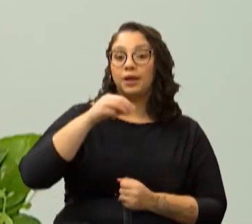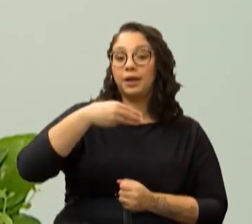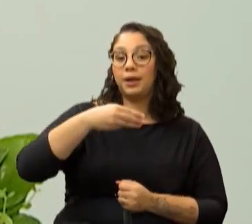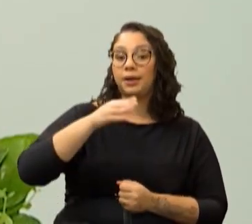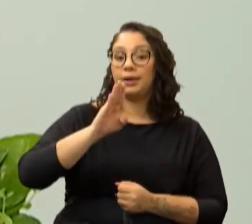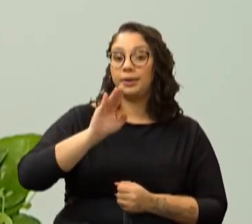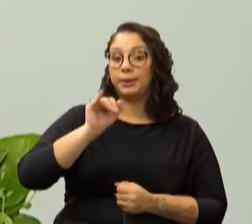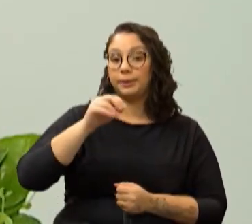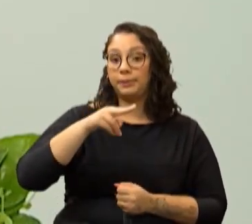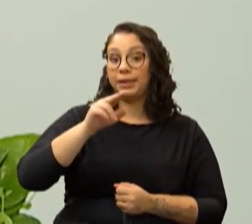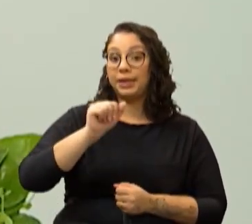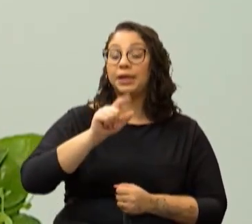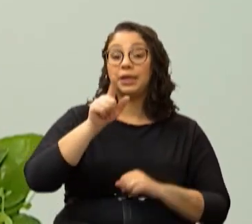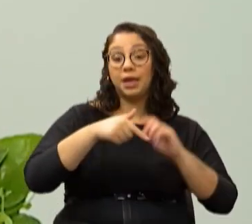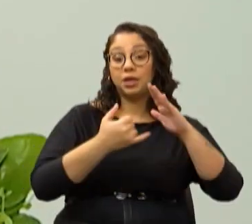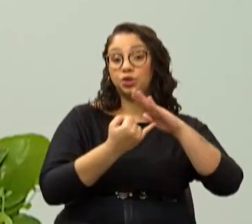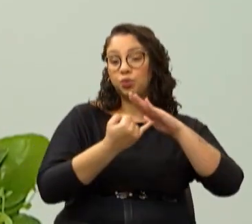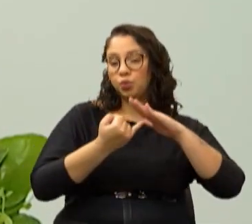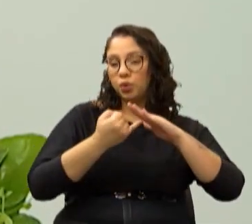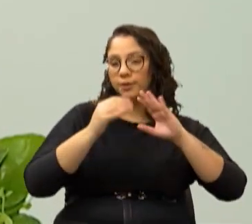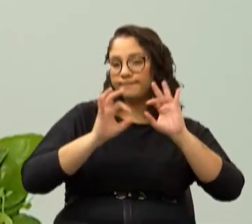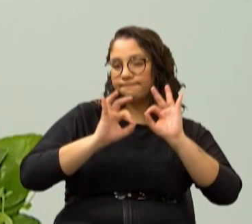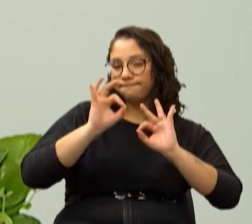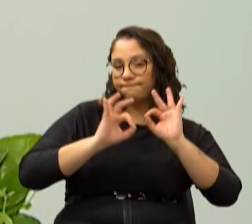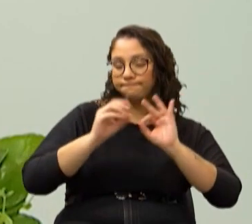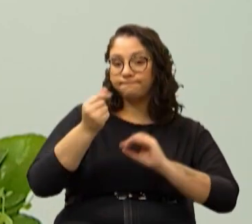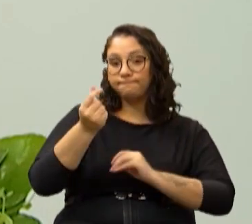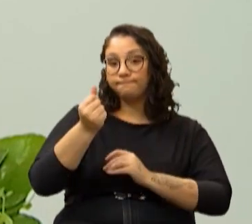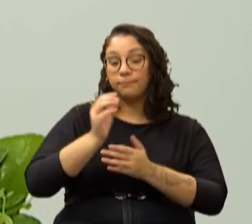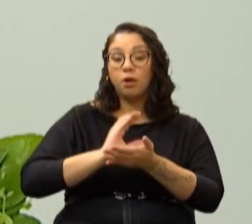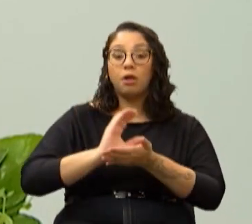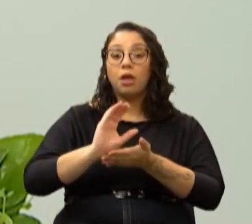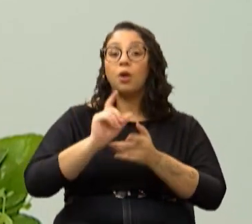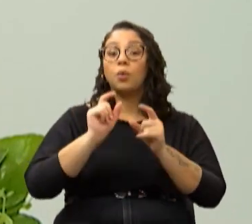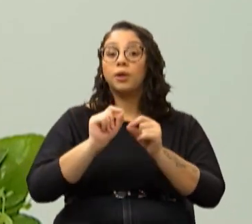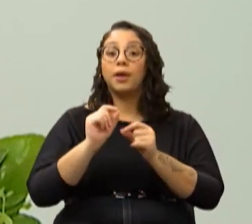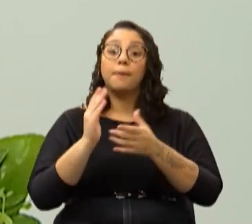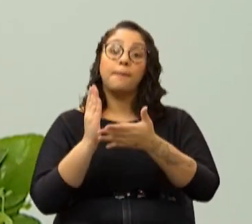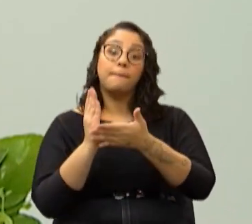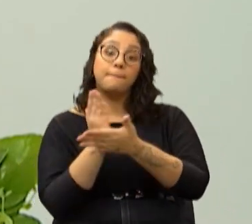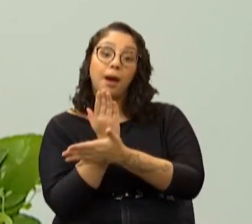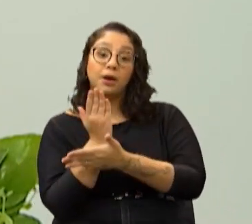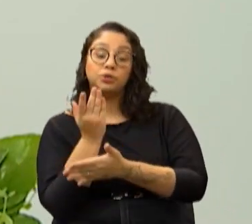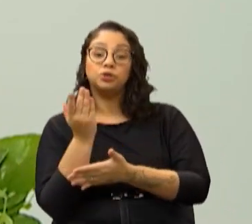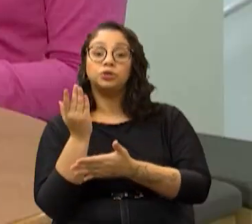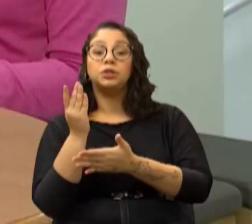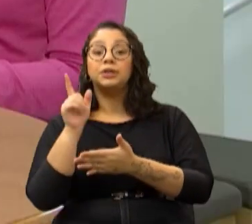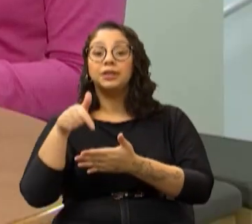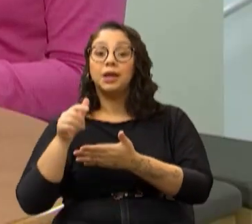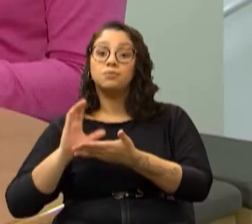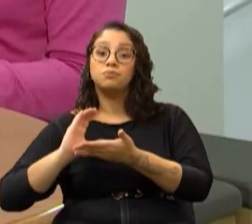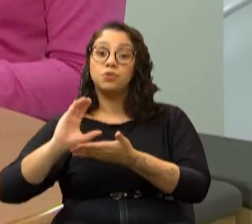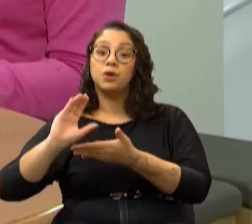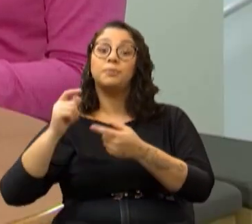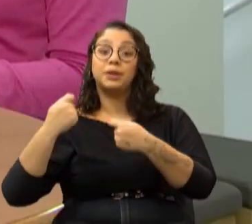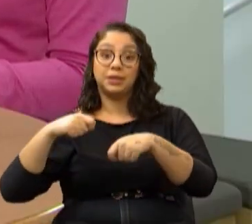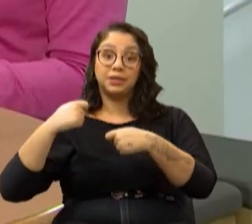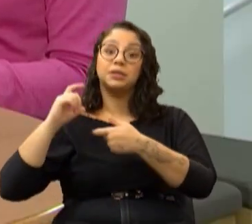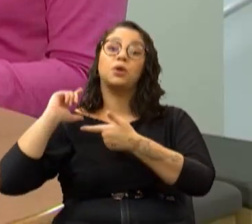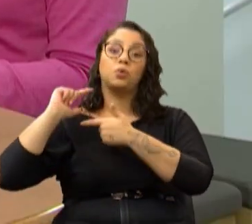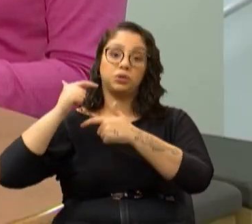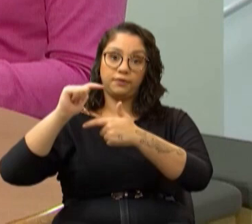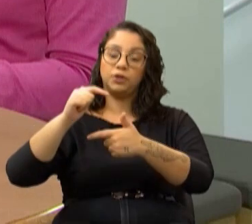Anbima, né, que é a instituição que regula todas essas aplicações, ela diz que uma parte da sua carteira, mesmo no perfil arrojado, ela tem